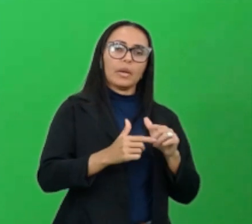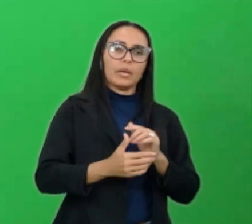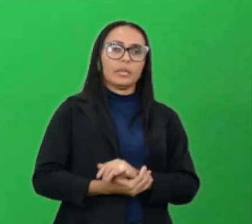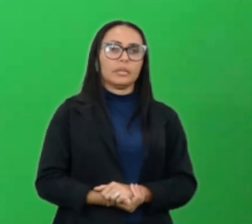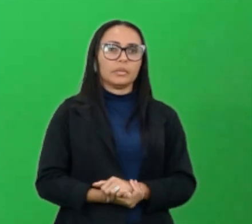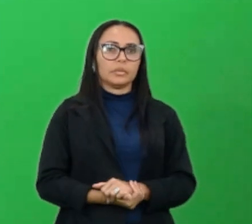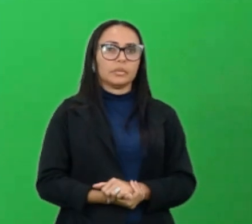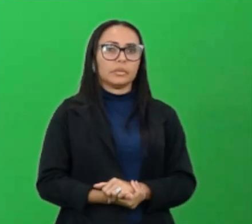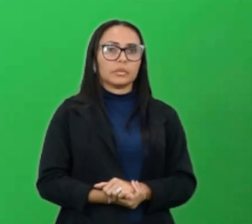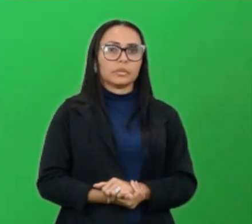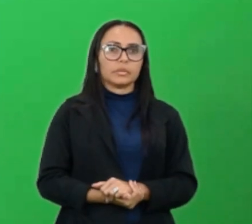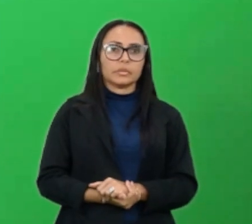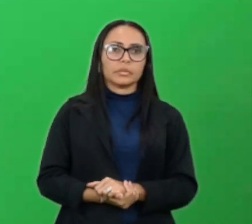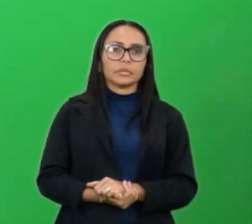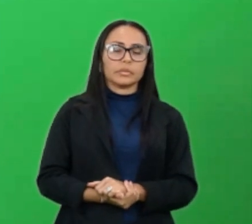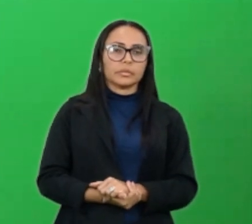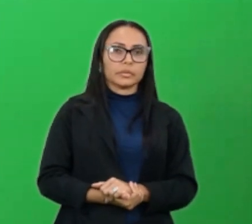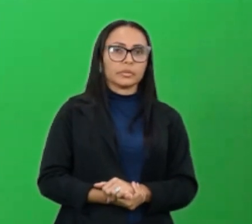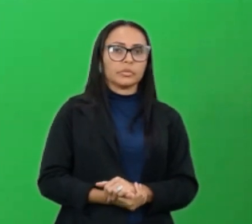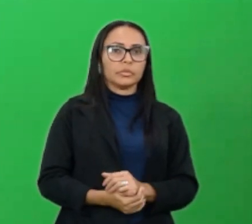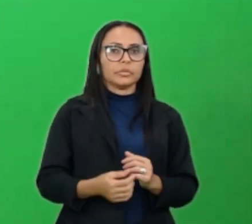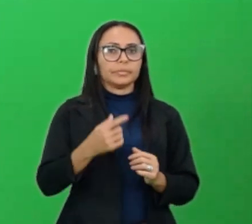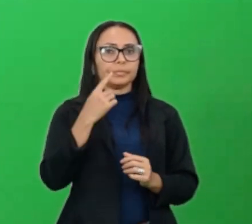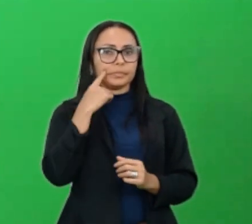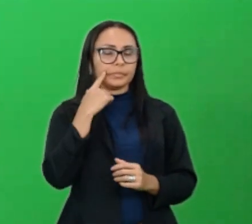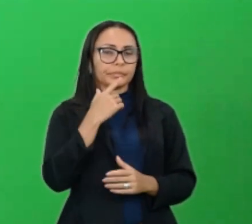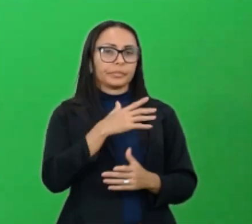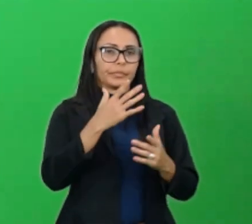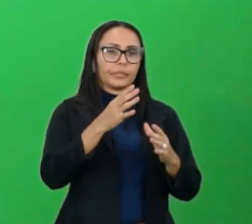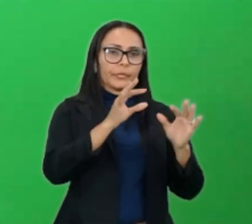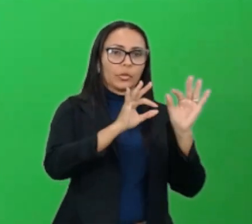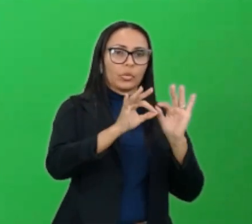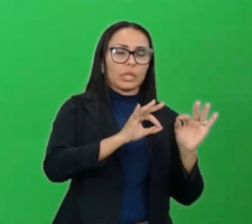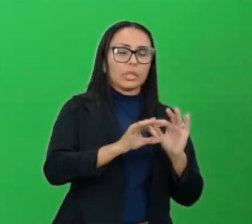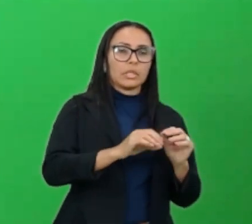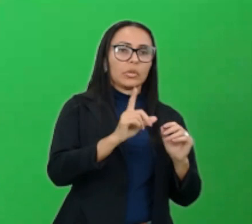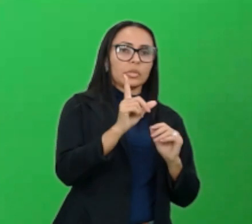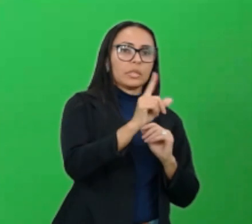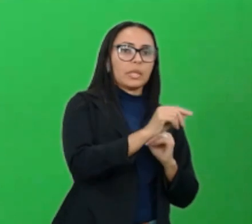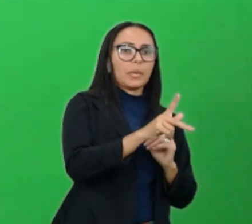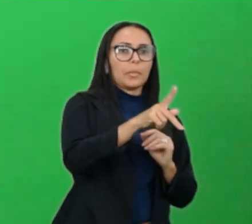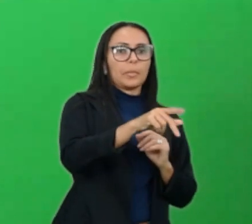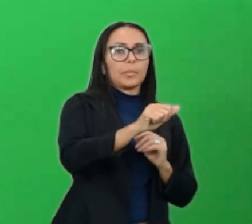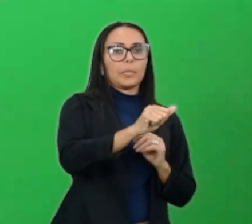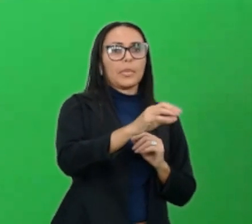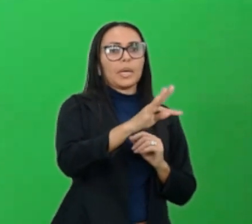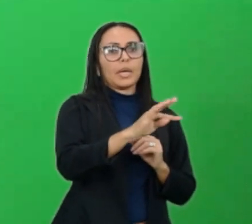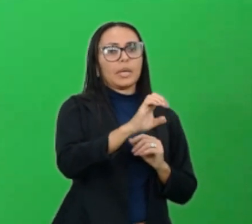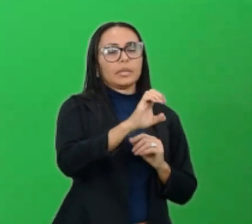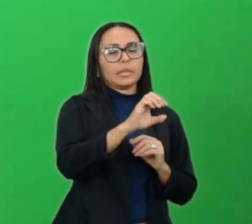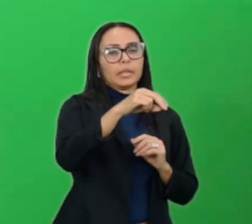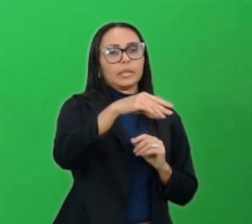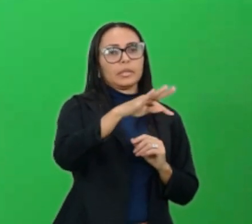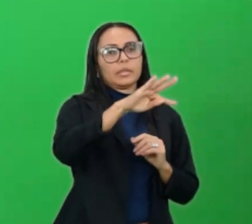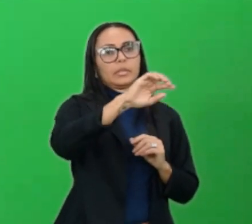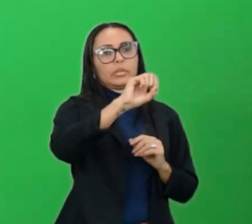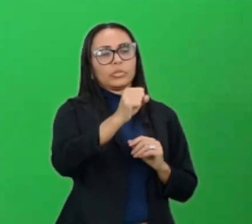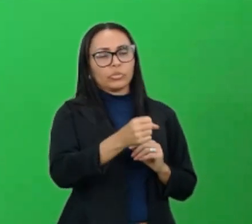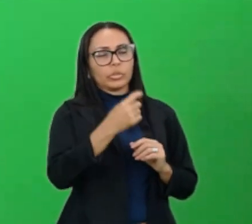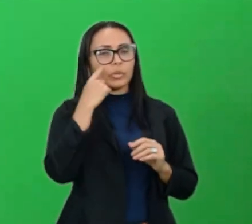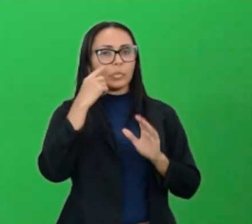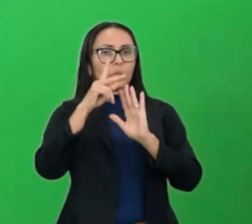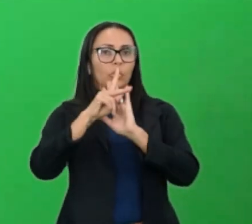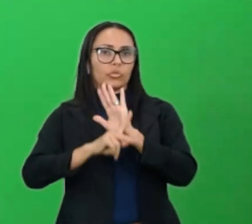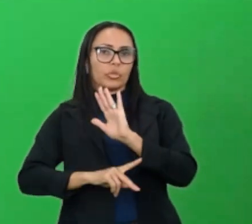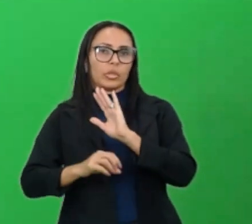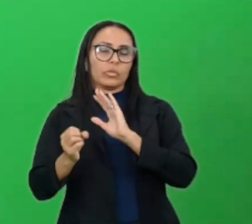Indicadores de saída, por exemplo, número de patentes depositadas e registradas, número de projetos inovadores. Indicadores